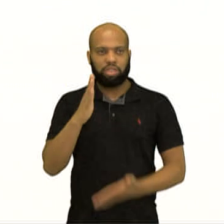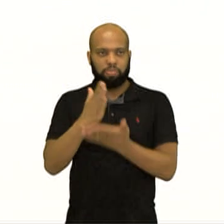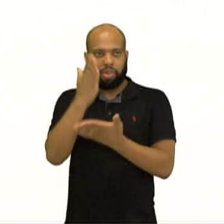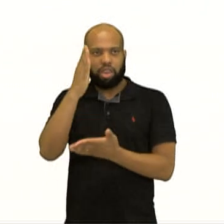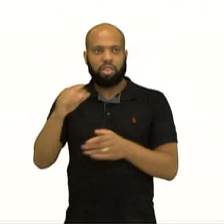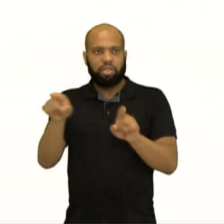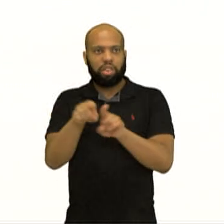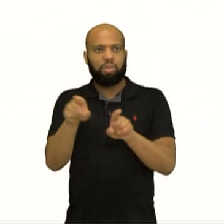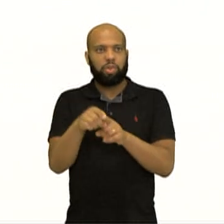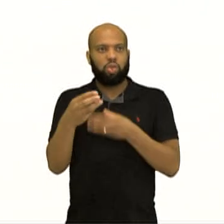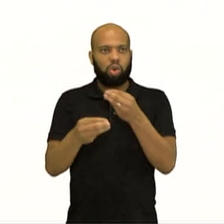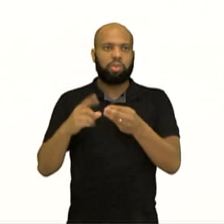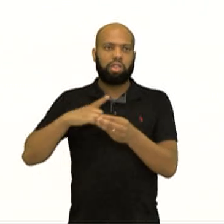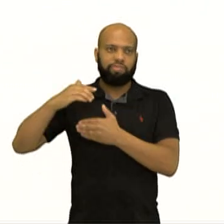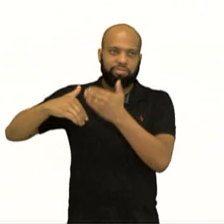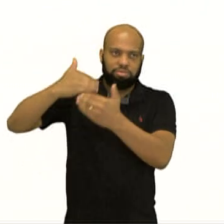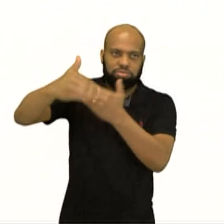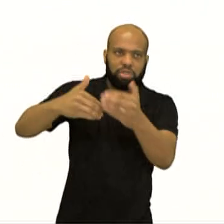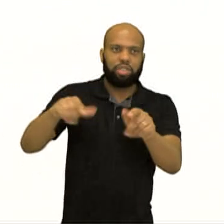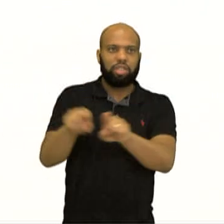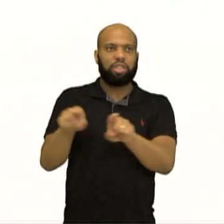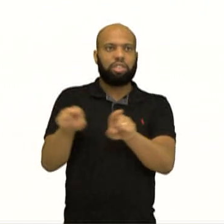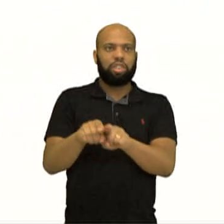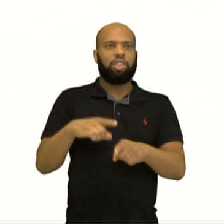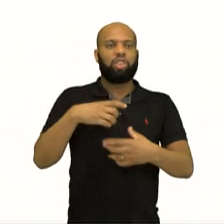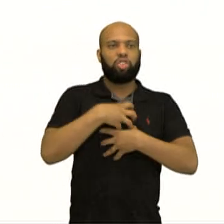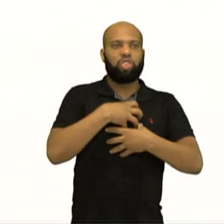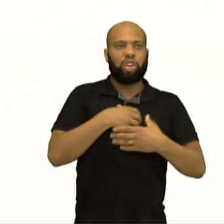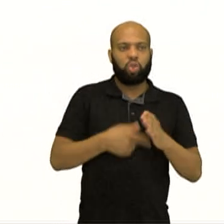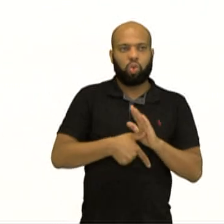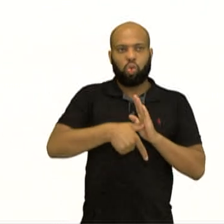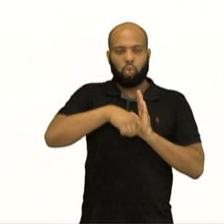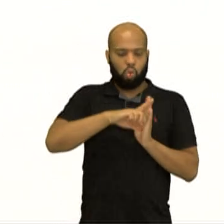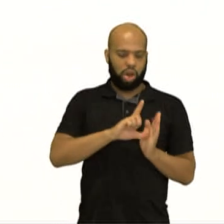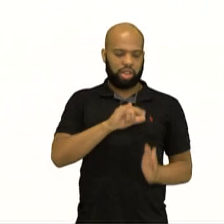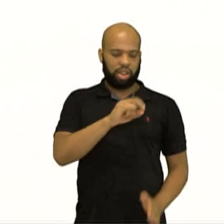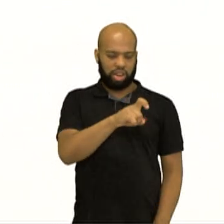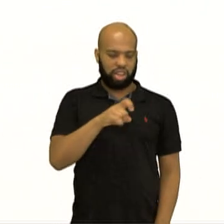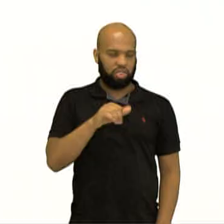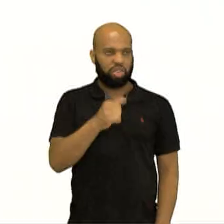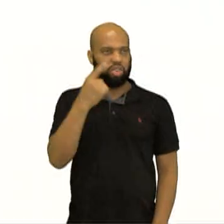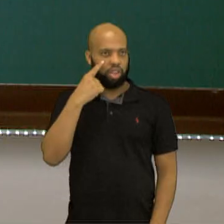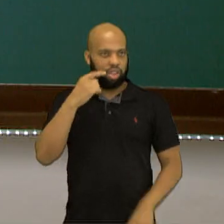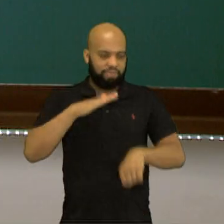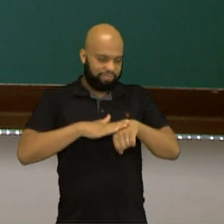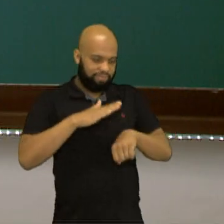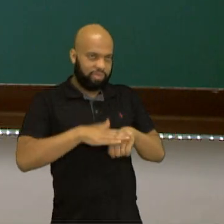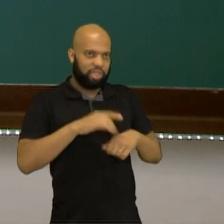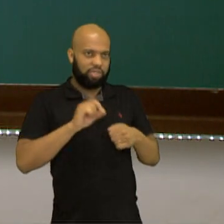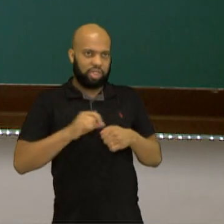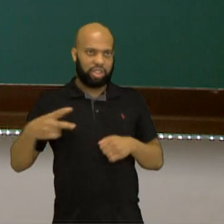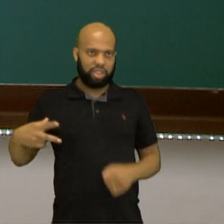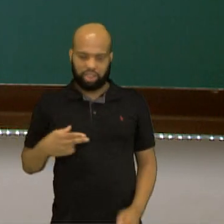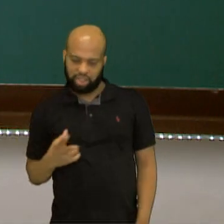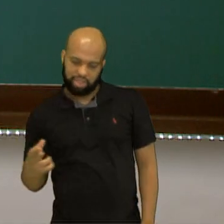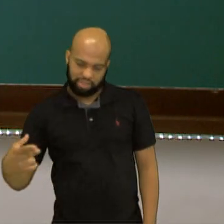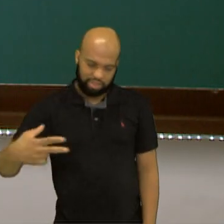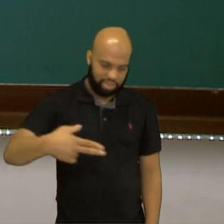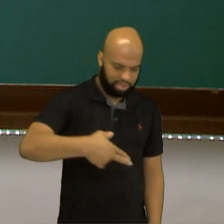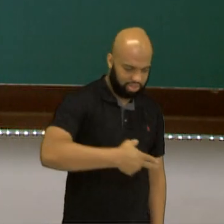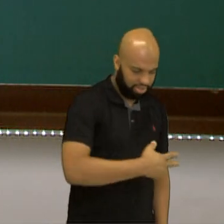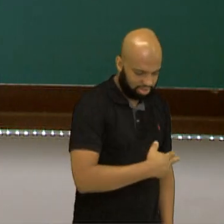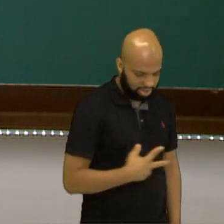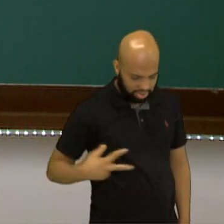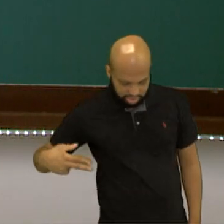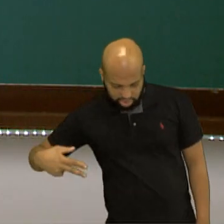como vieram evoluindo essas lixas. Olha como as pessoas faziam os desenhos. As próprias pessoas cortavam a lixa e colocavam